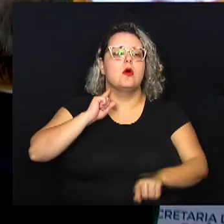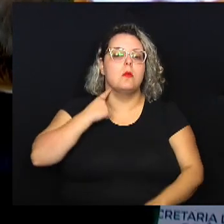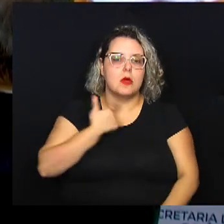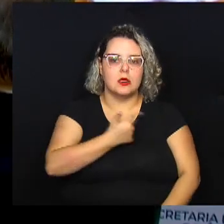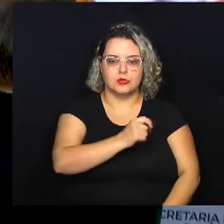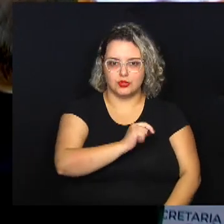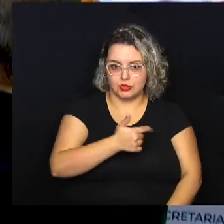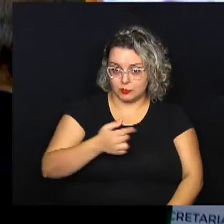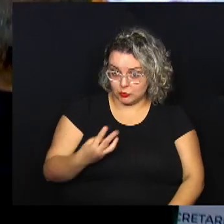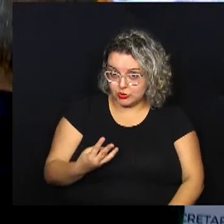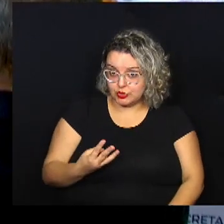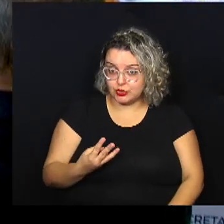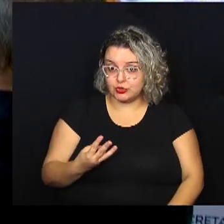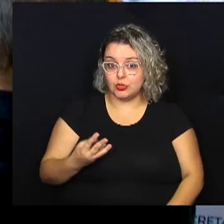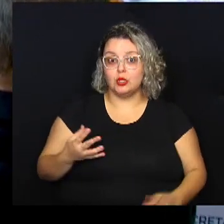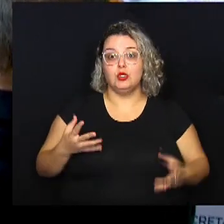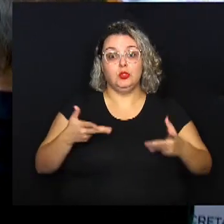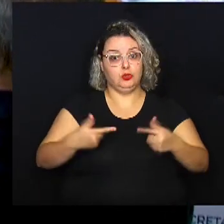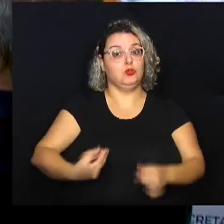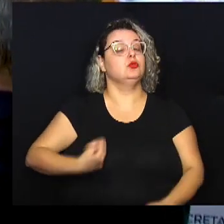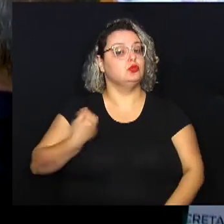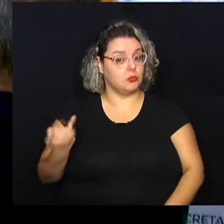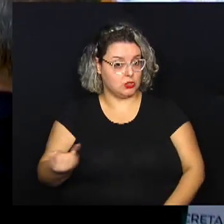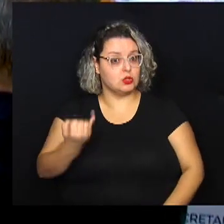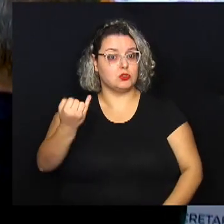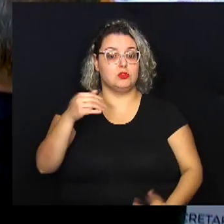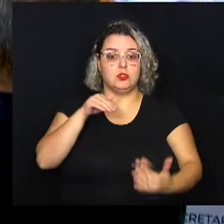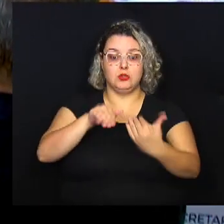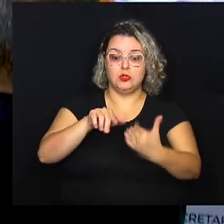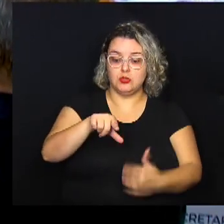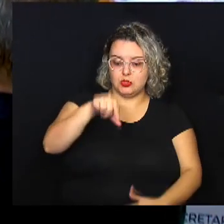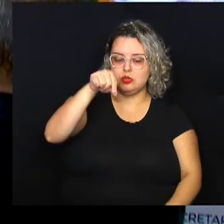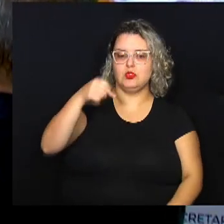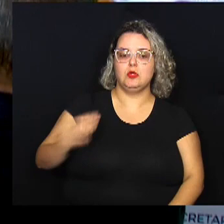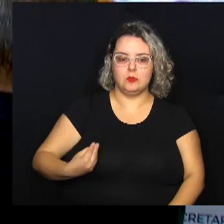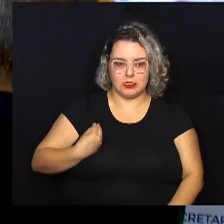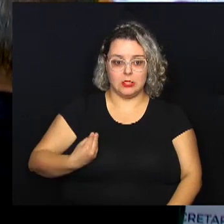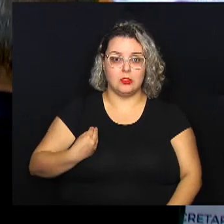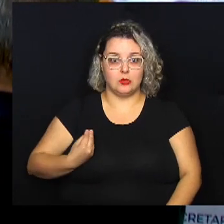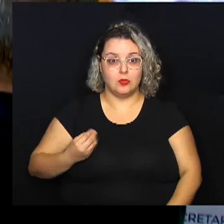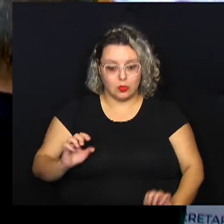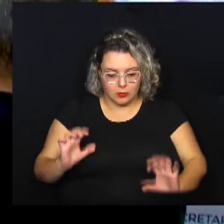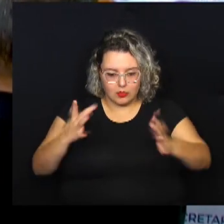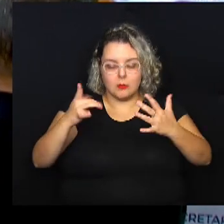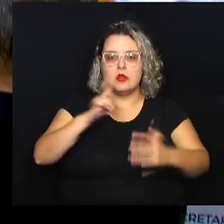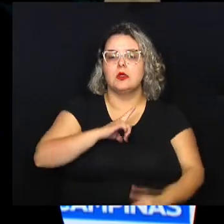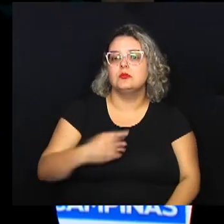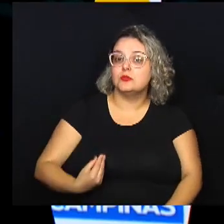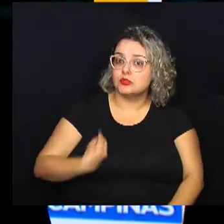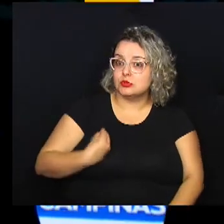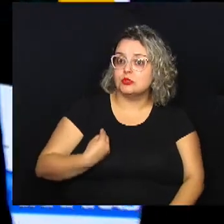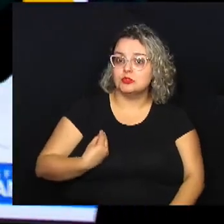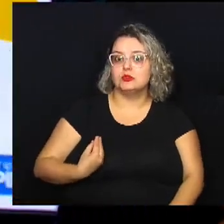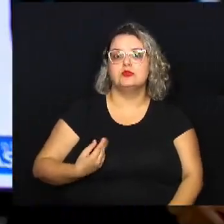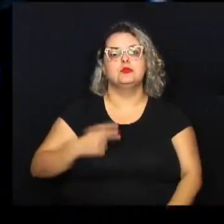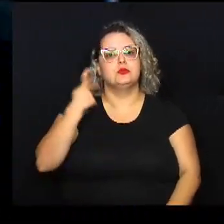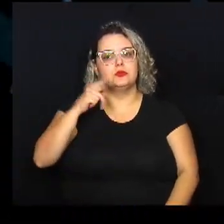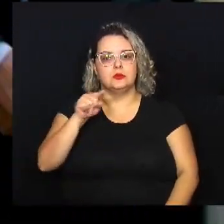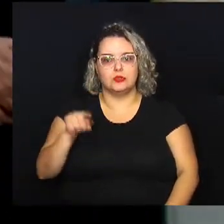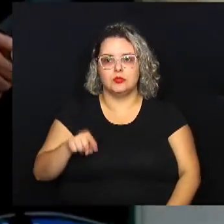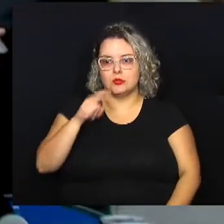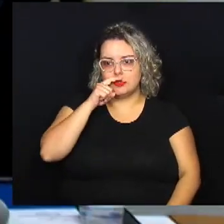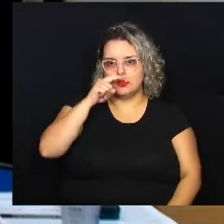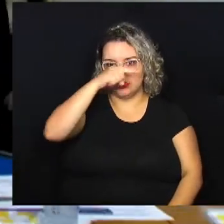2023. Toda a vida importa, no trânsito escolha a vida. O evento contou com a presença dos vereadores Zé Carlos,